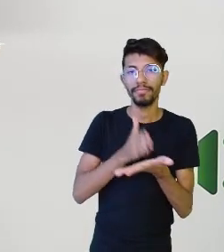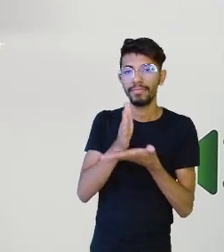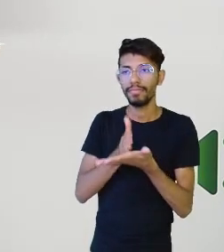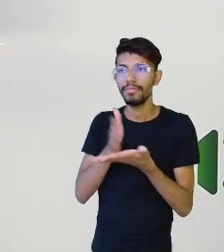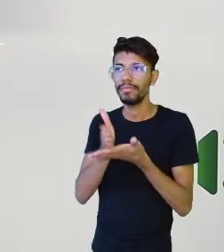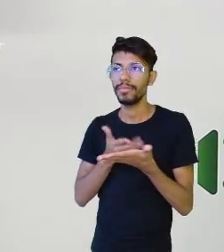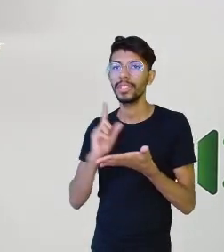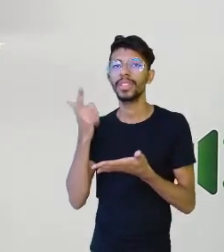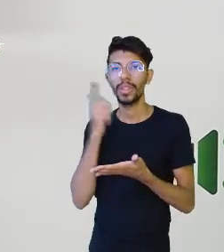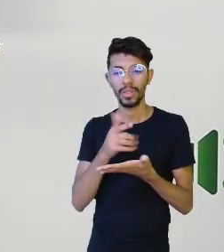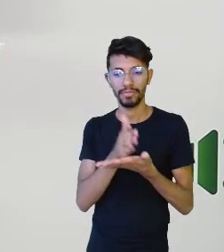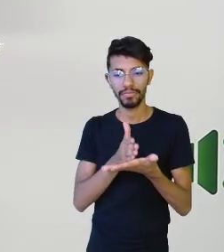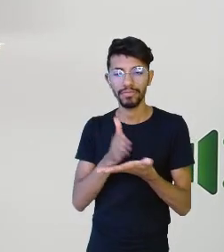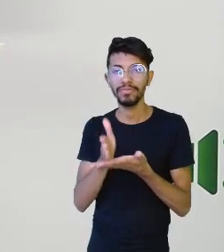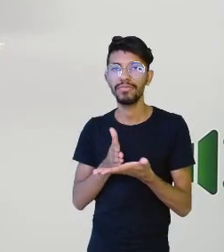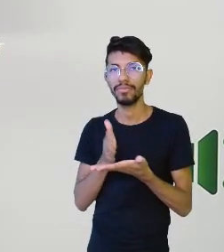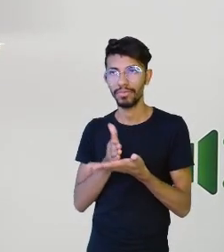inteiro.